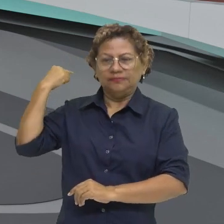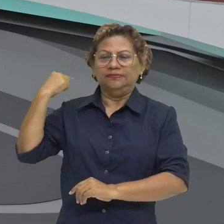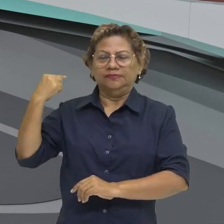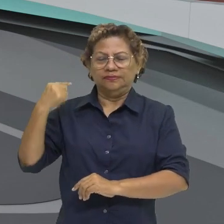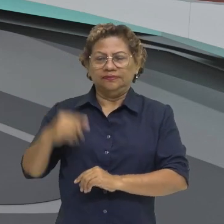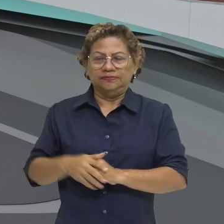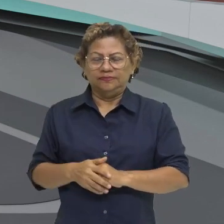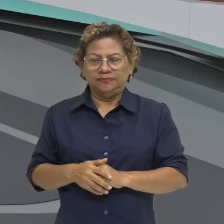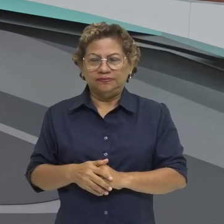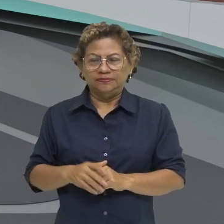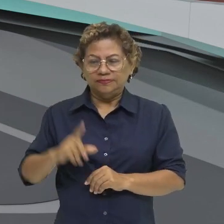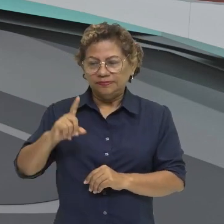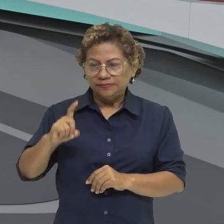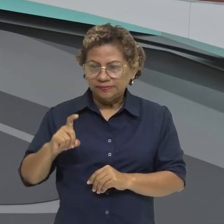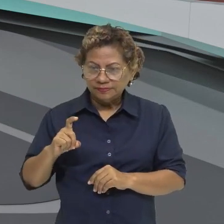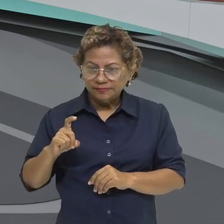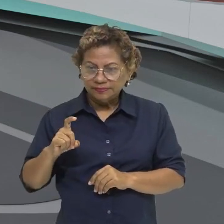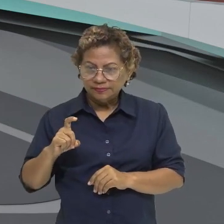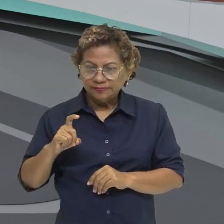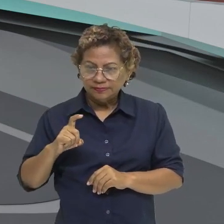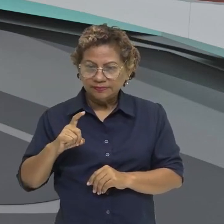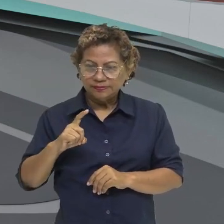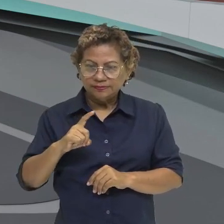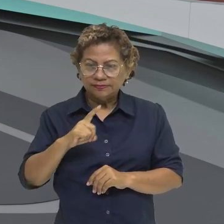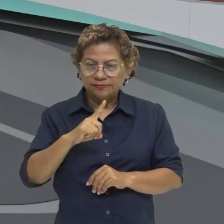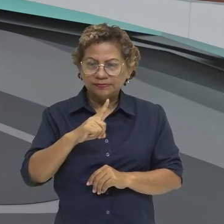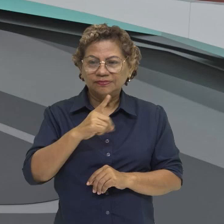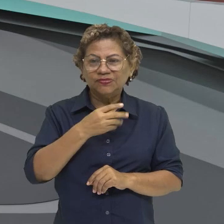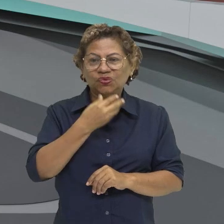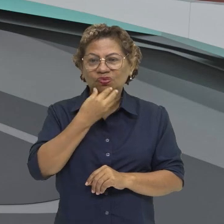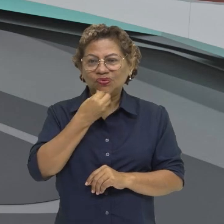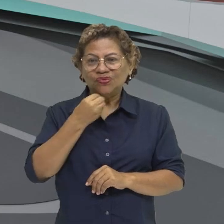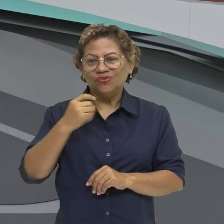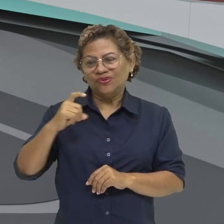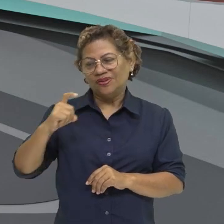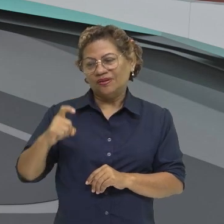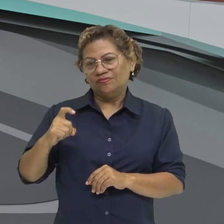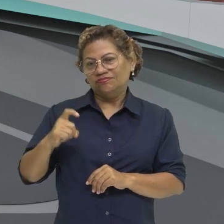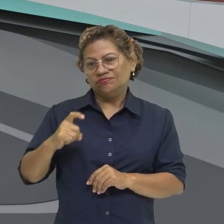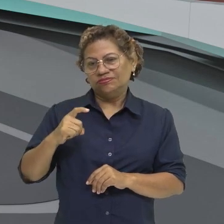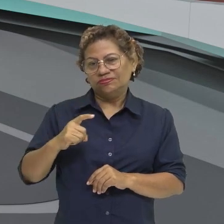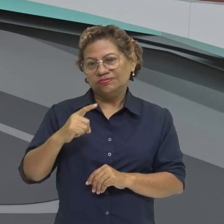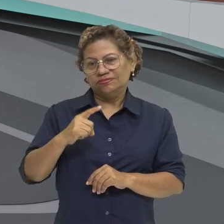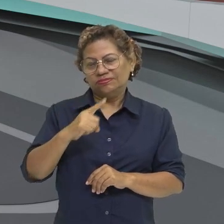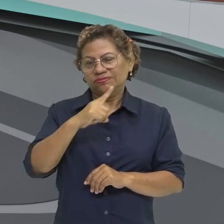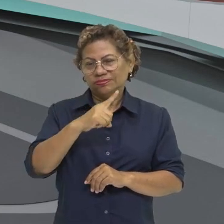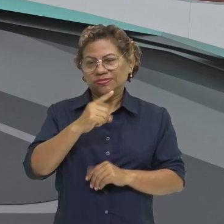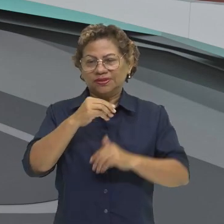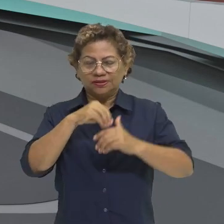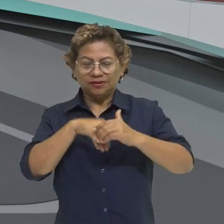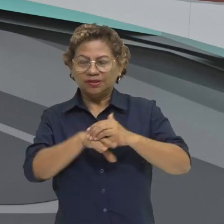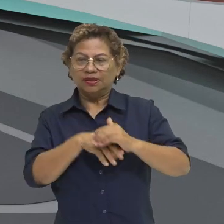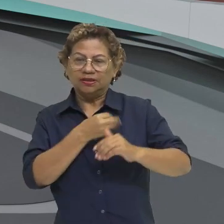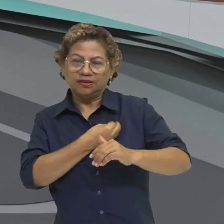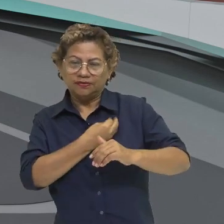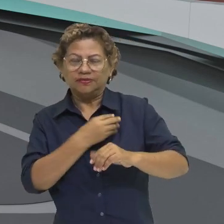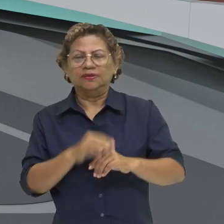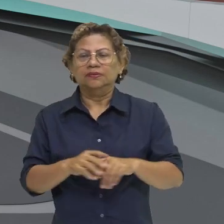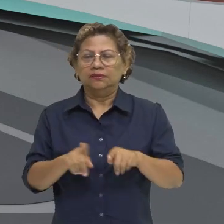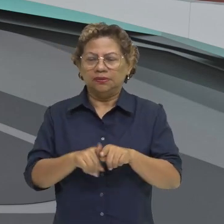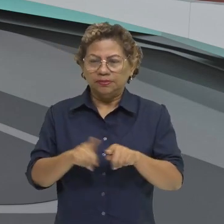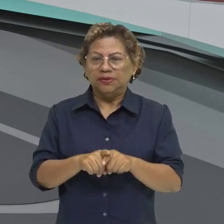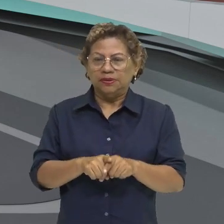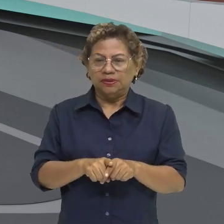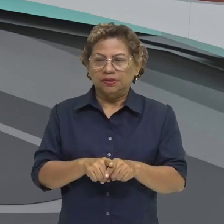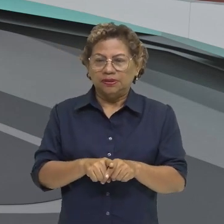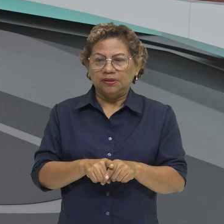cavernas, a arqueologia tem encontrado formas de expressões artísticas lá, aqui mesmo na Amazônia tem